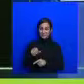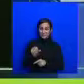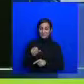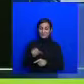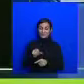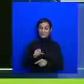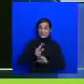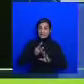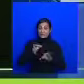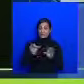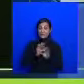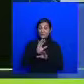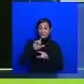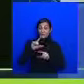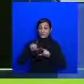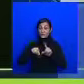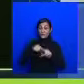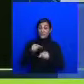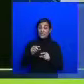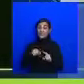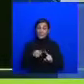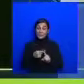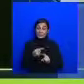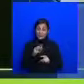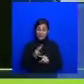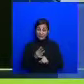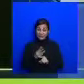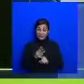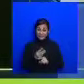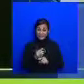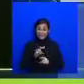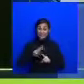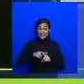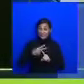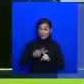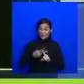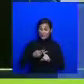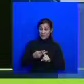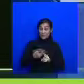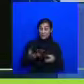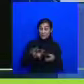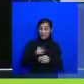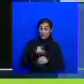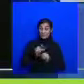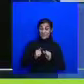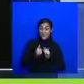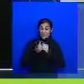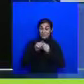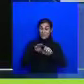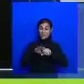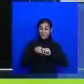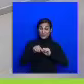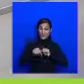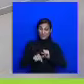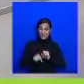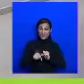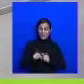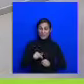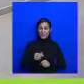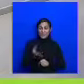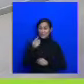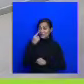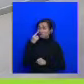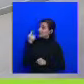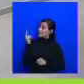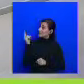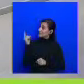9. Já foram realizados os sorteios da Mais Milionária, da Dupla Sena. Agora você conferindo o Super 7.